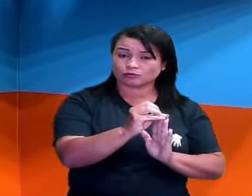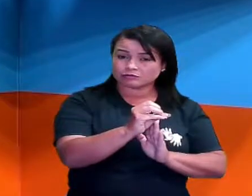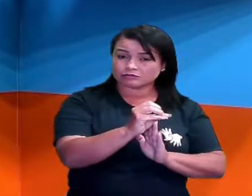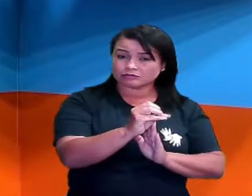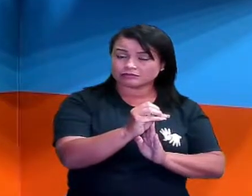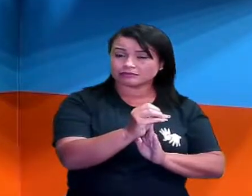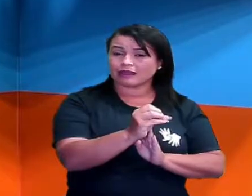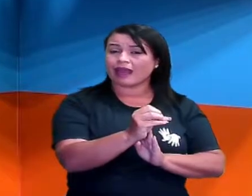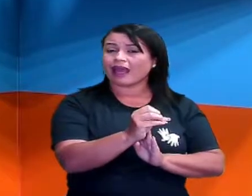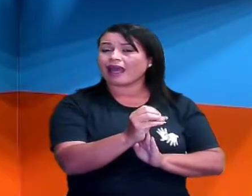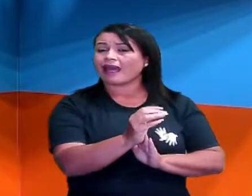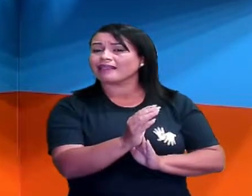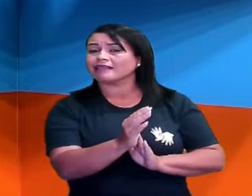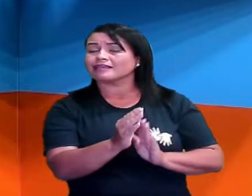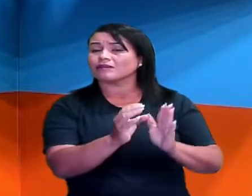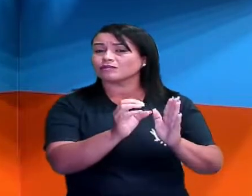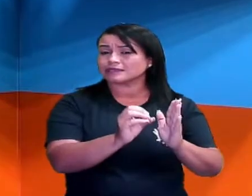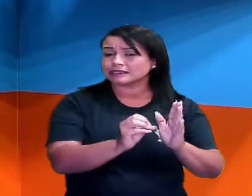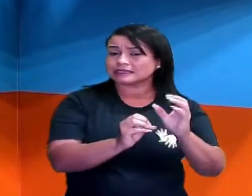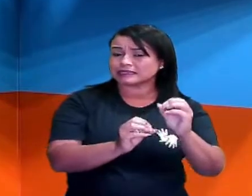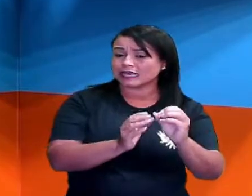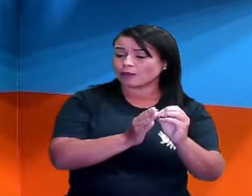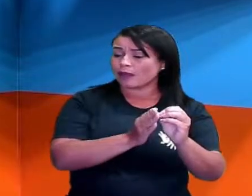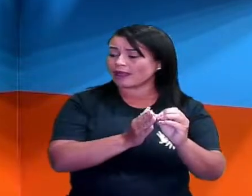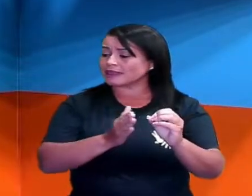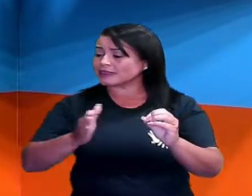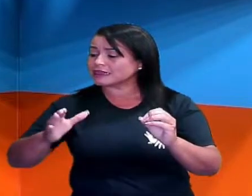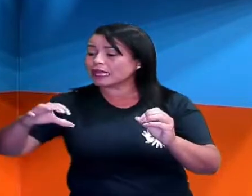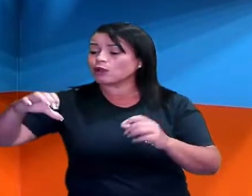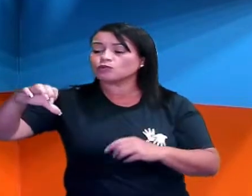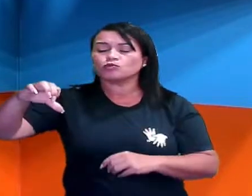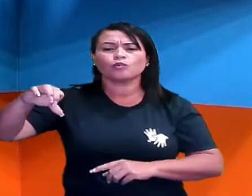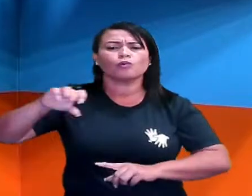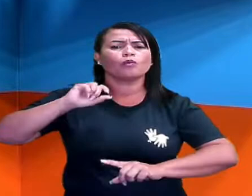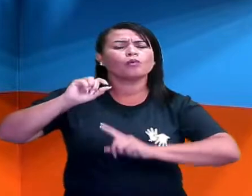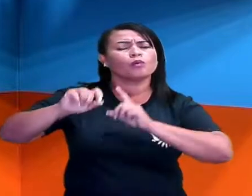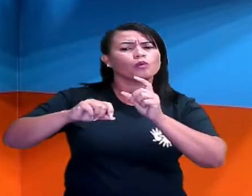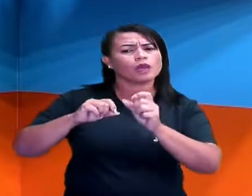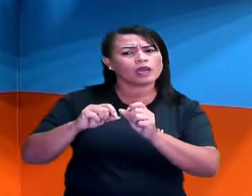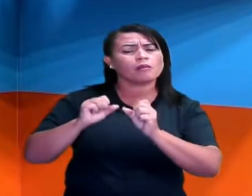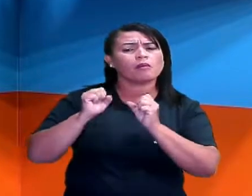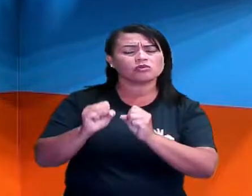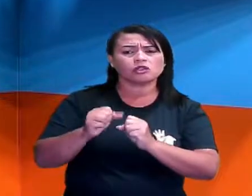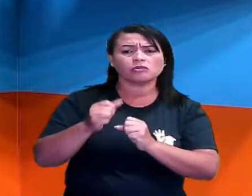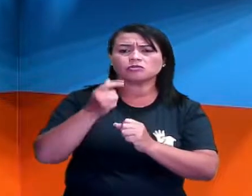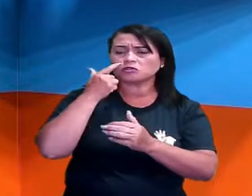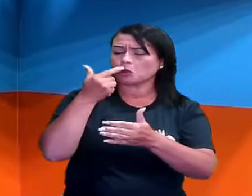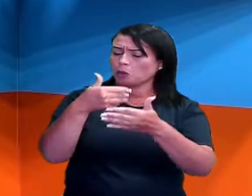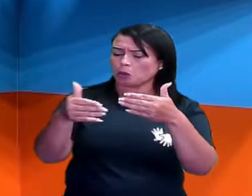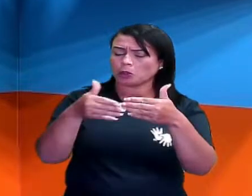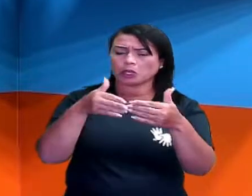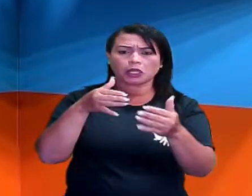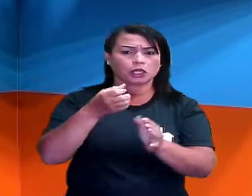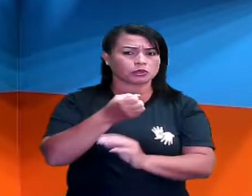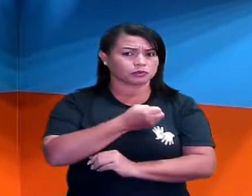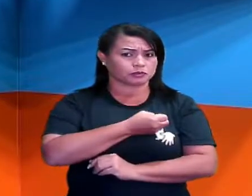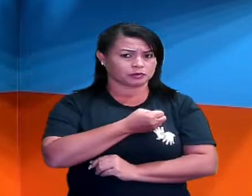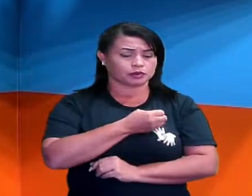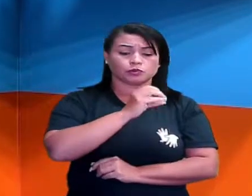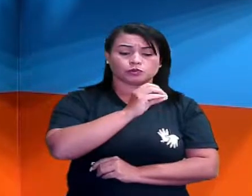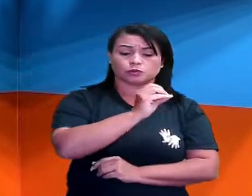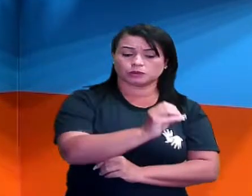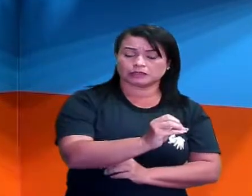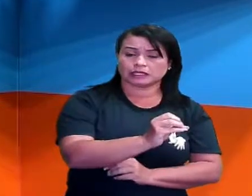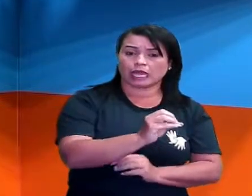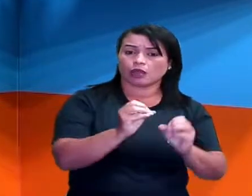né? Que são nossos famosos algarismos, nós podemos construir o número que a gente quiser. Não é verdade? Então, ó, do